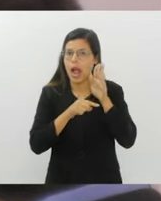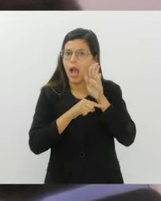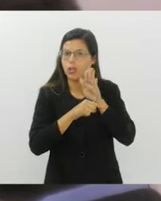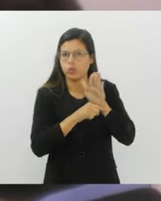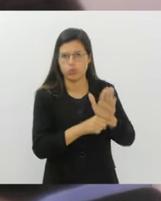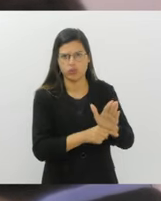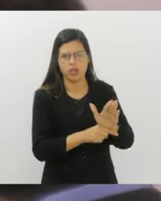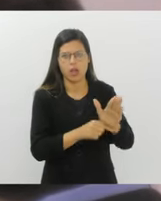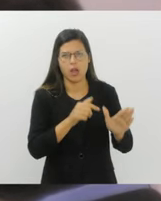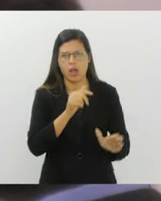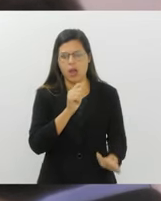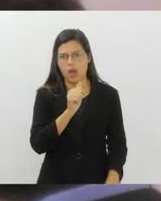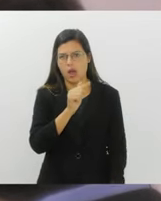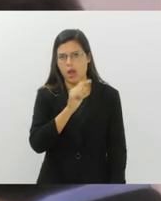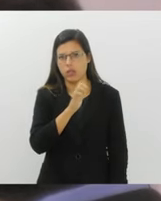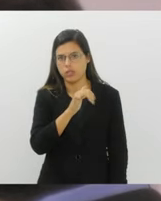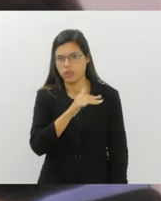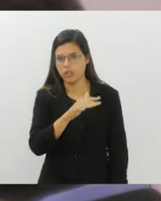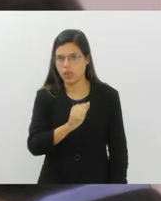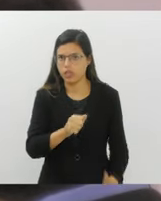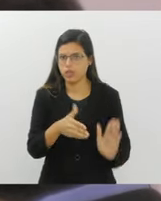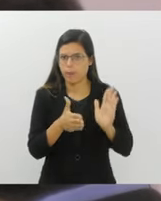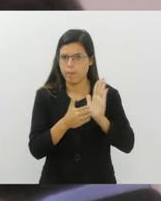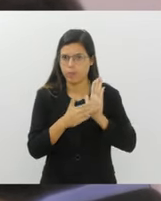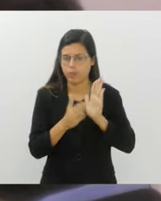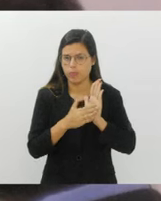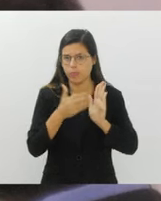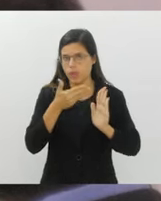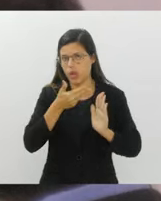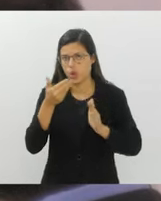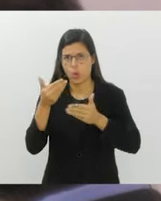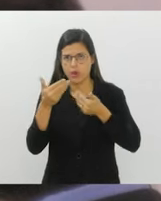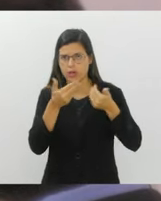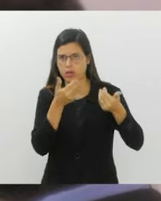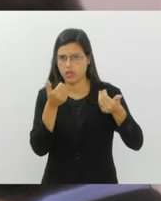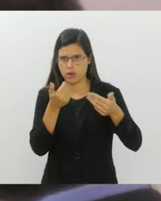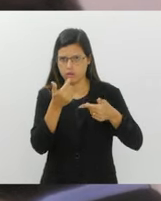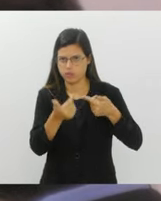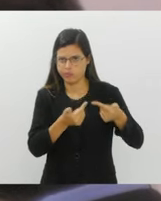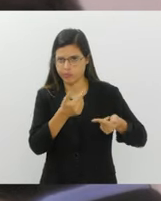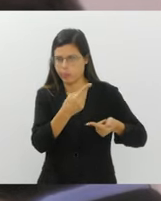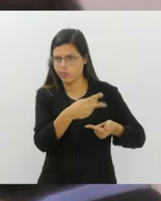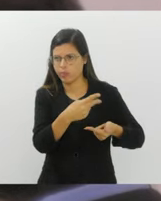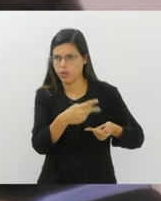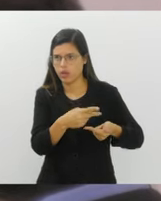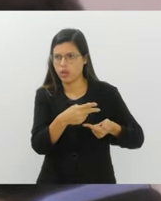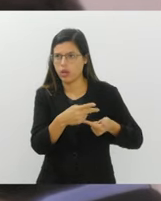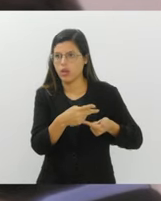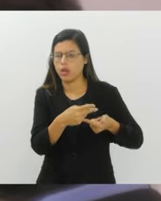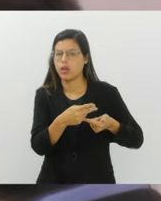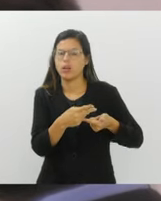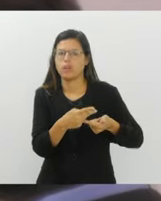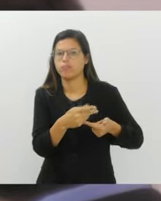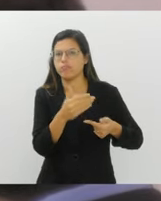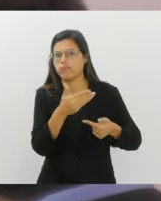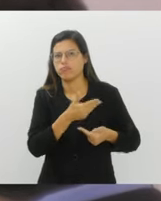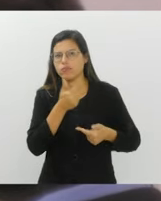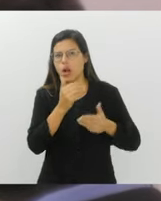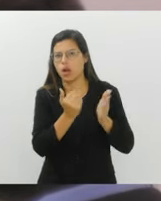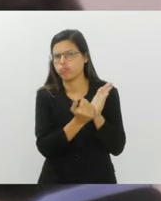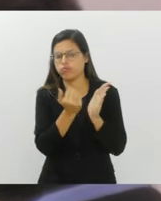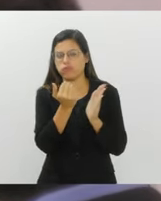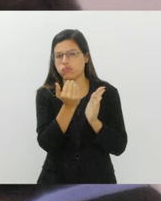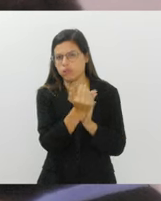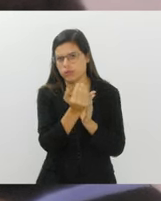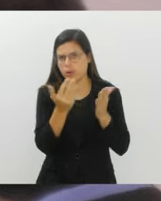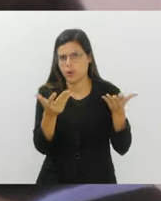agência. Buscar propor melhorias para o trabalho da agência para que ela aumente a sua produtividade, a sua